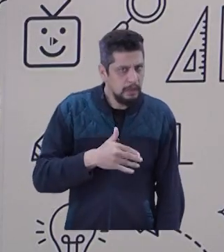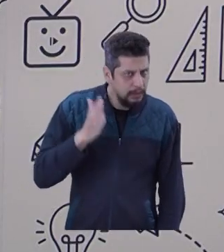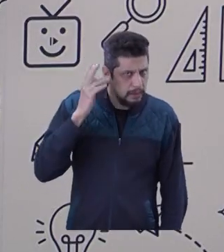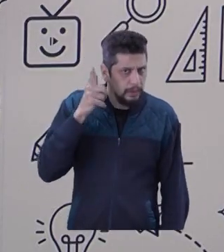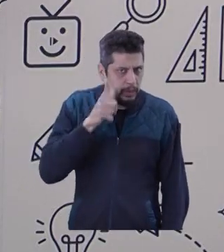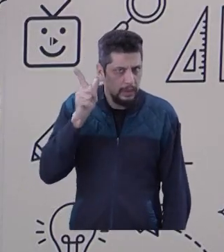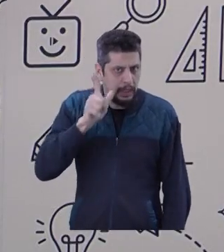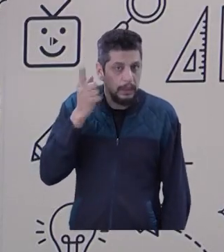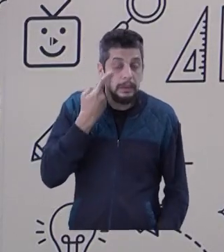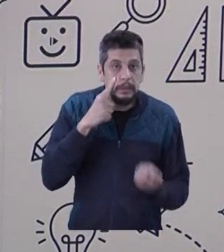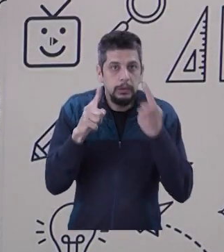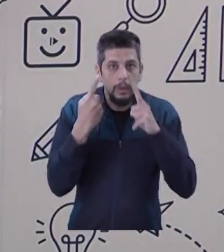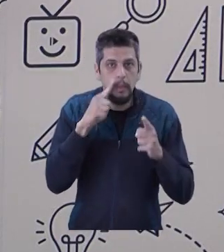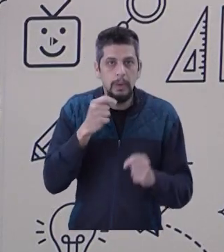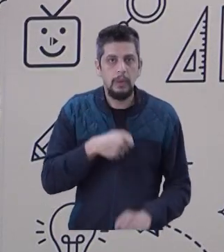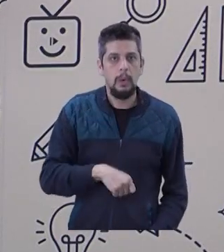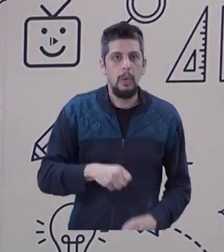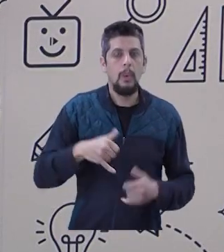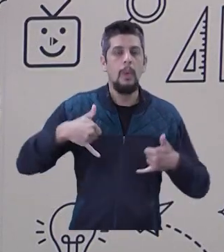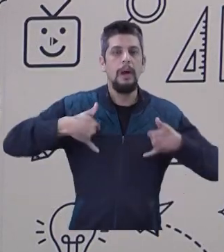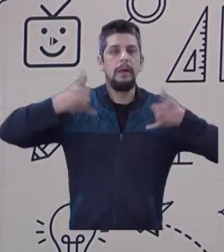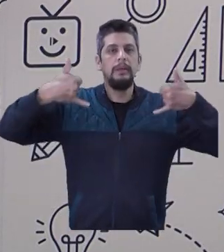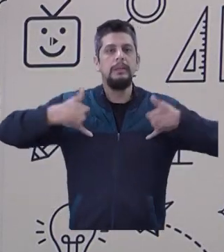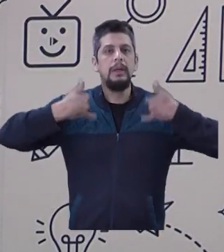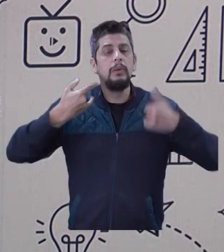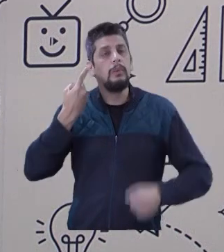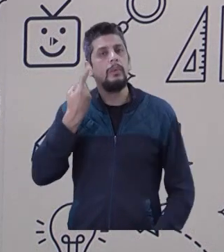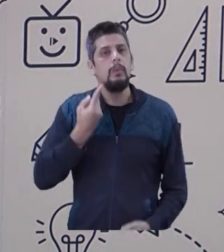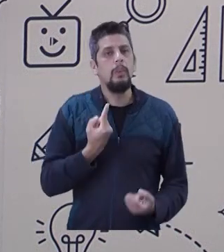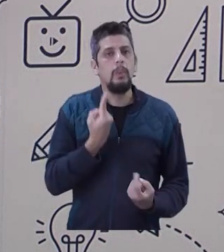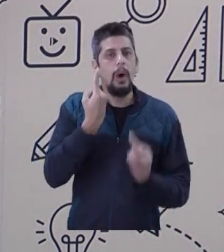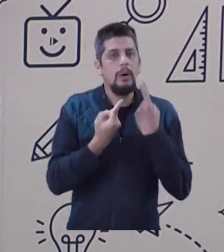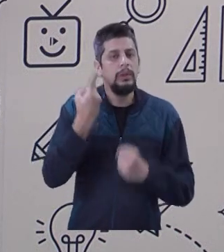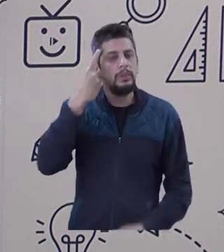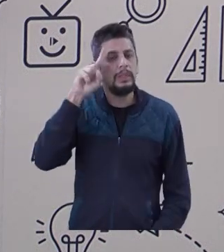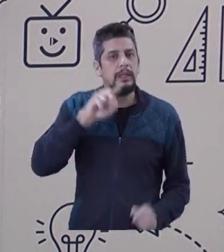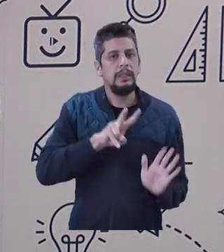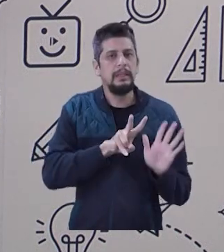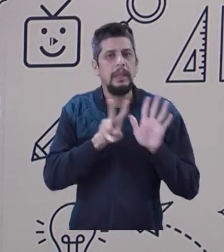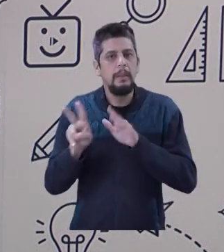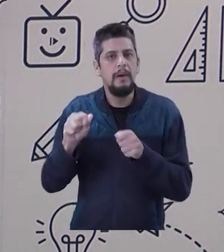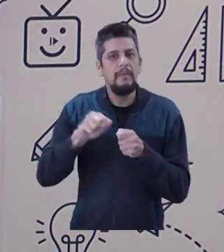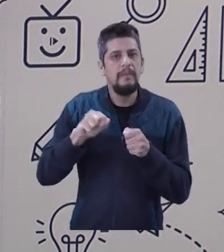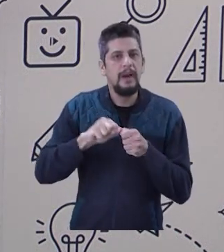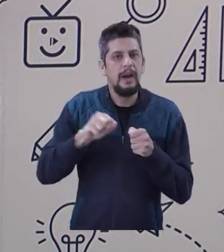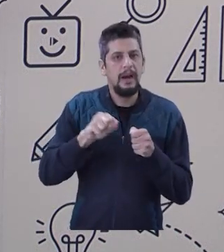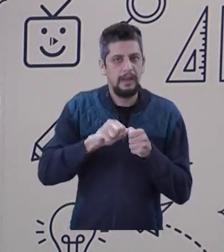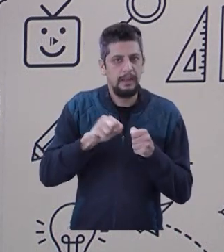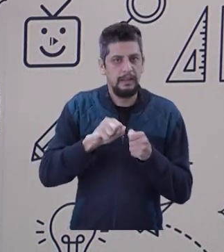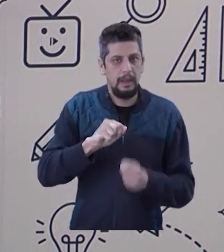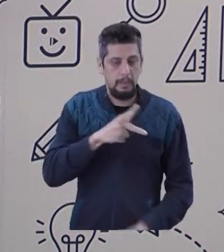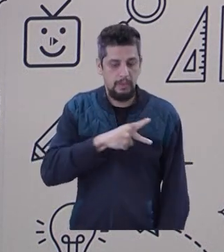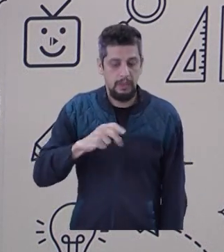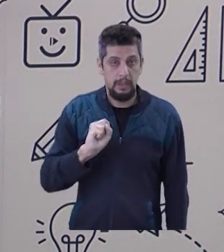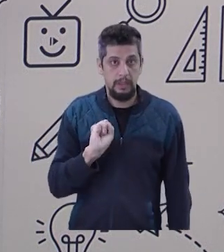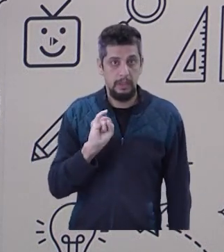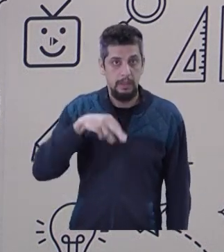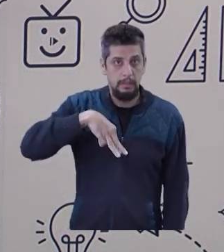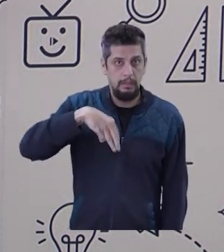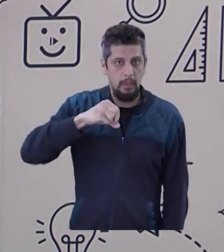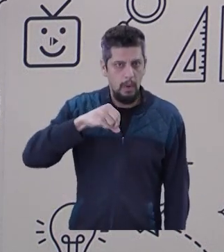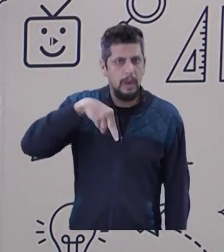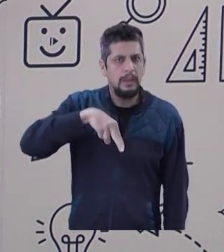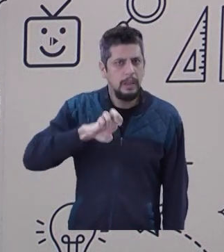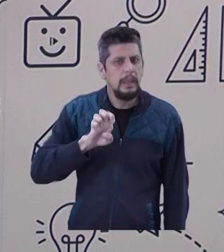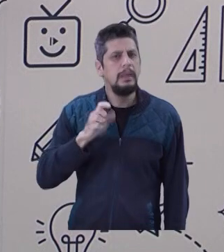Vocês aí em casa conseguiram descobrir o aniversário, qual o dia da semana aniversário da professora Simone? Professora Mirta, você